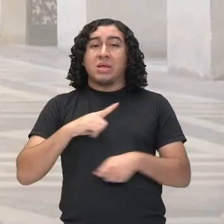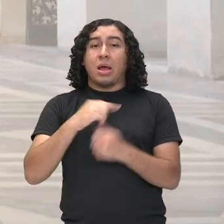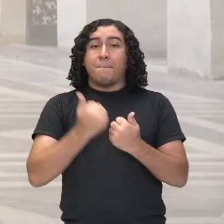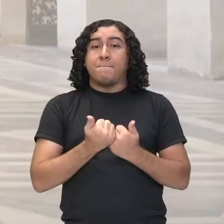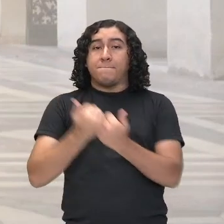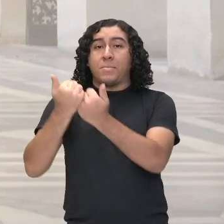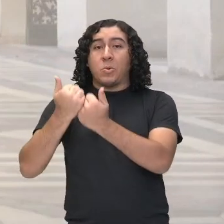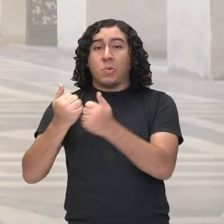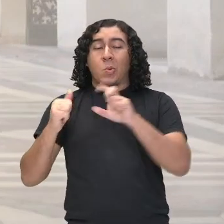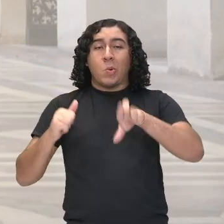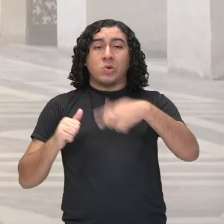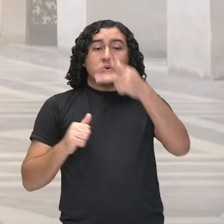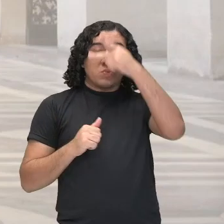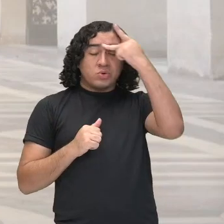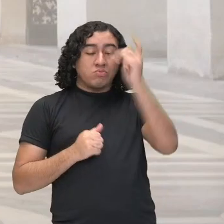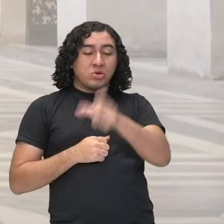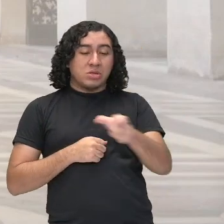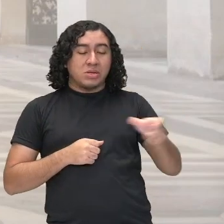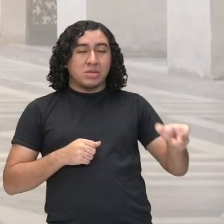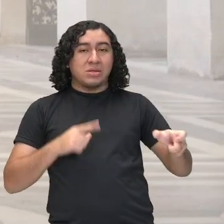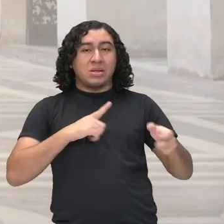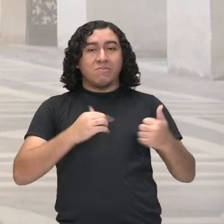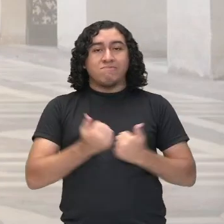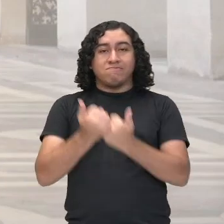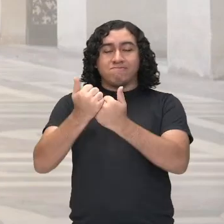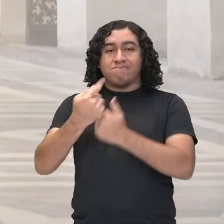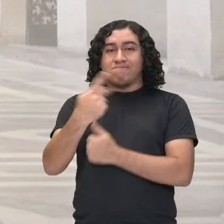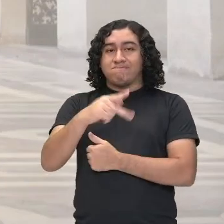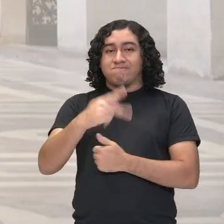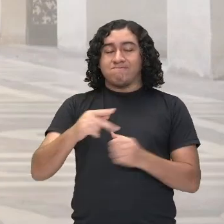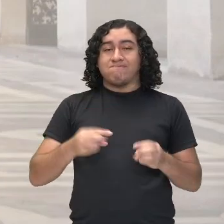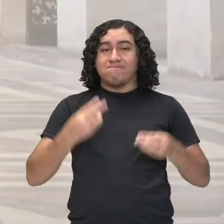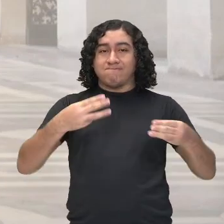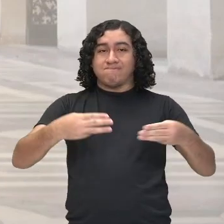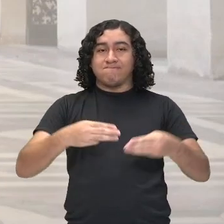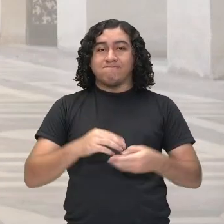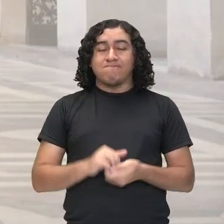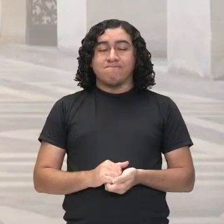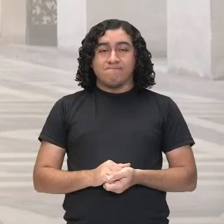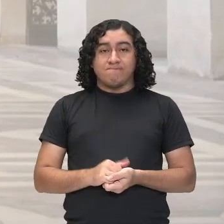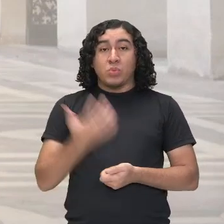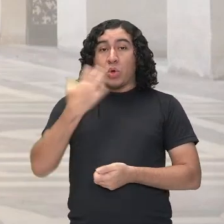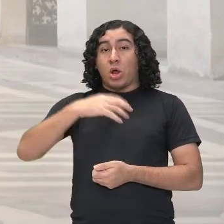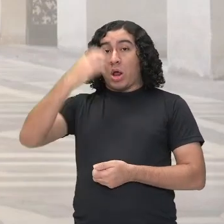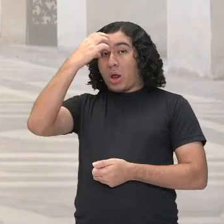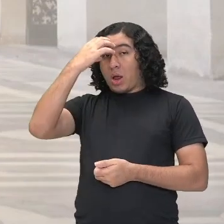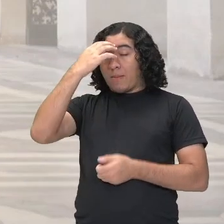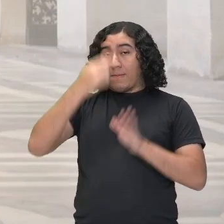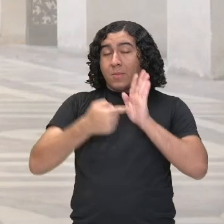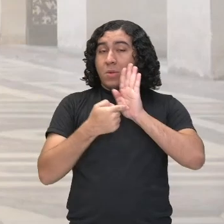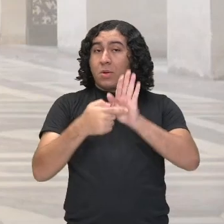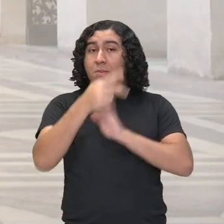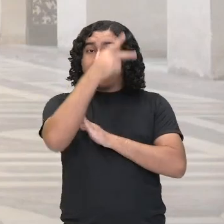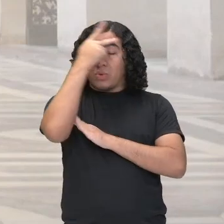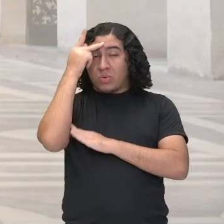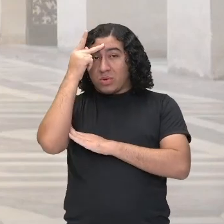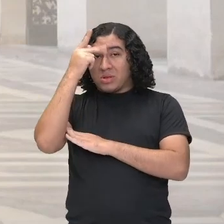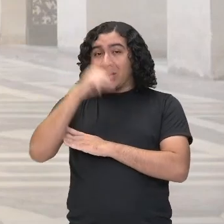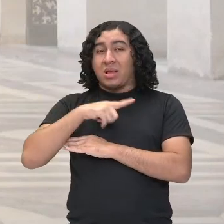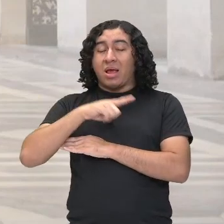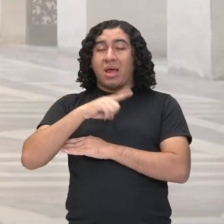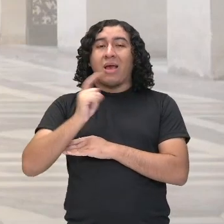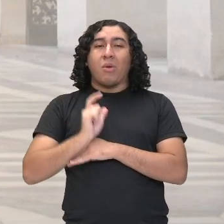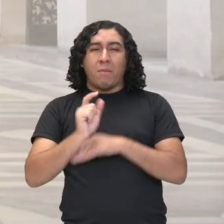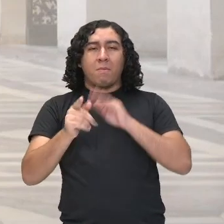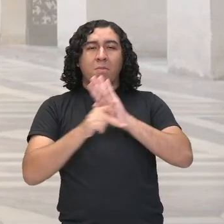ajuda de funcionários que vão ser os seus ministros. E o rei indicava as pessoas para assumirem cargos de